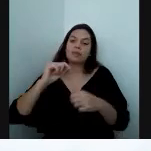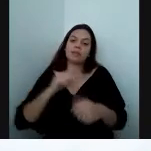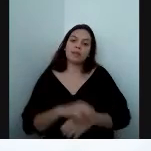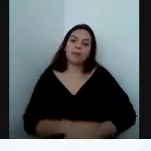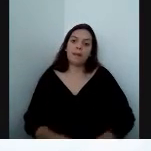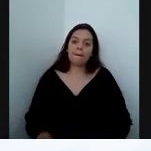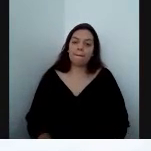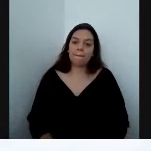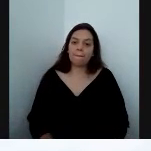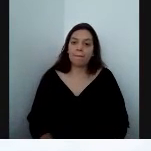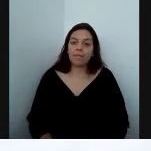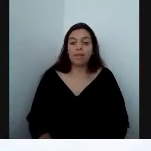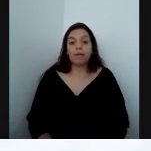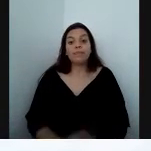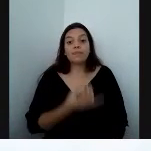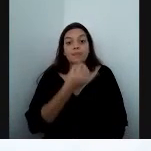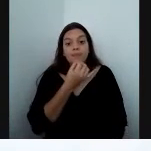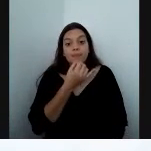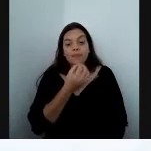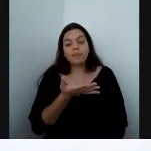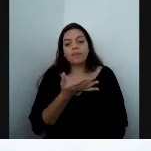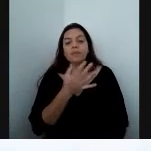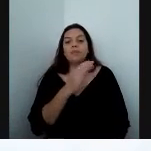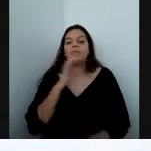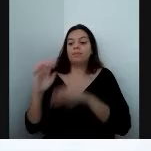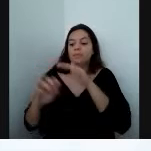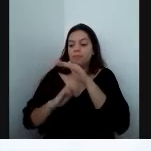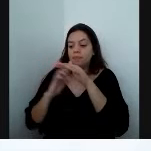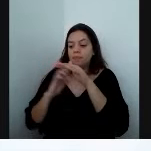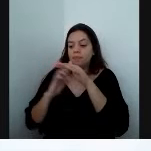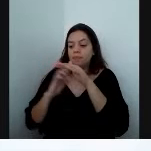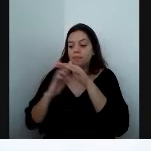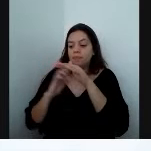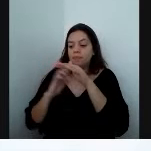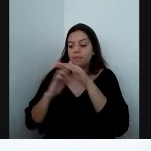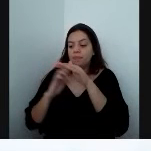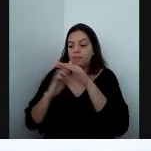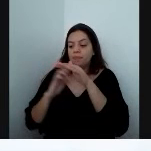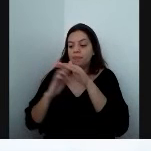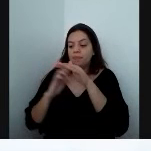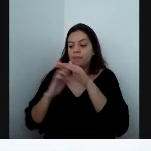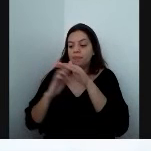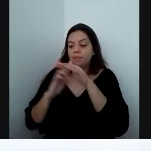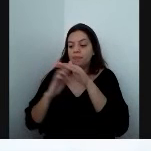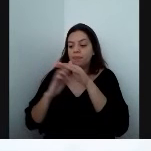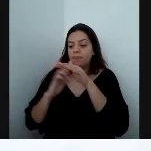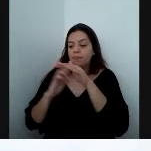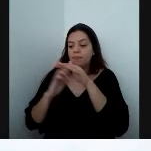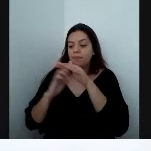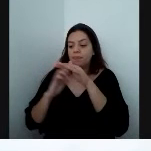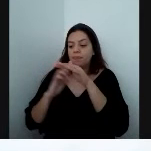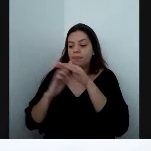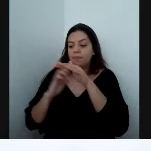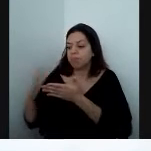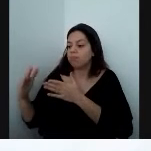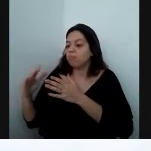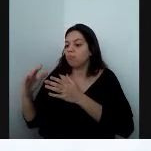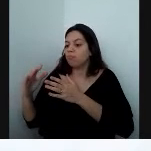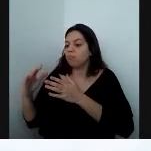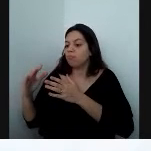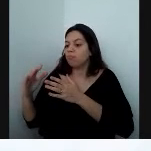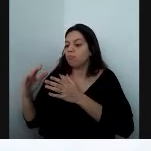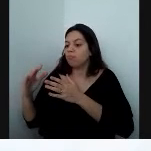empresa ela vai se montar, ela acaba sendo vistoriada, no caso aqui do Paraná, né,